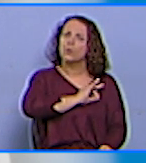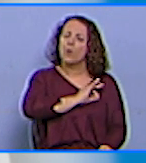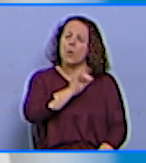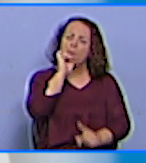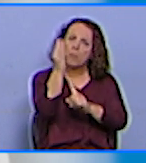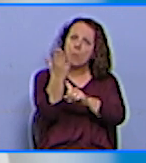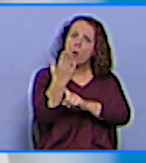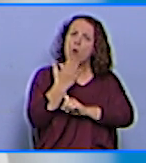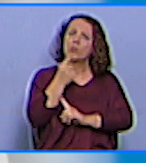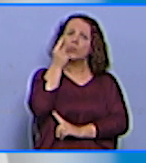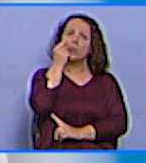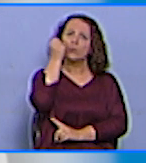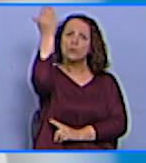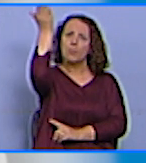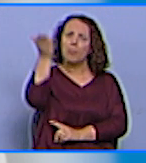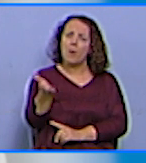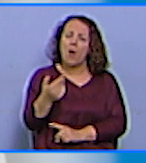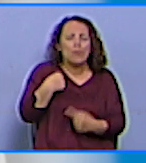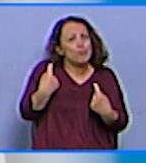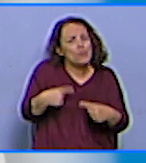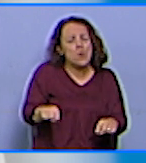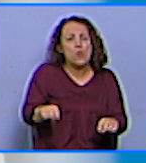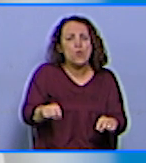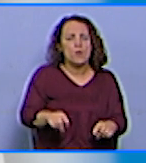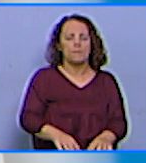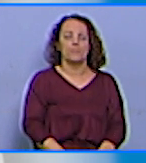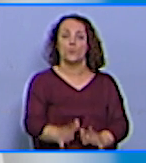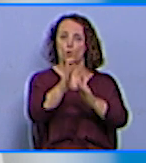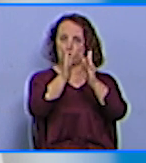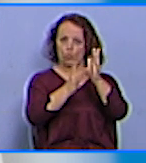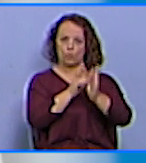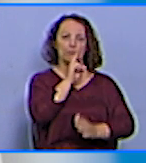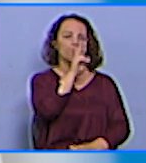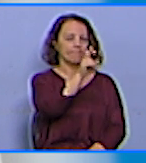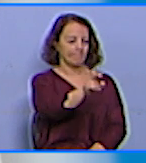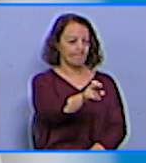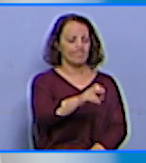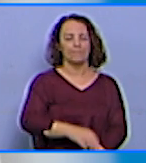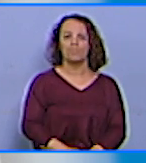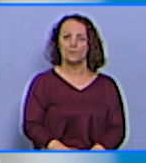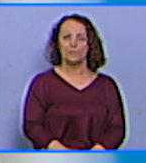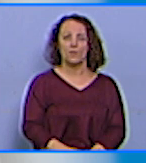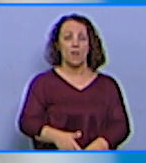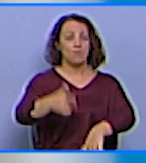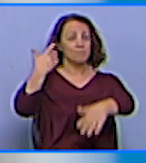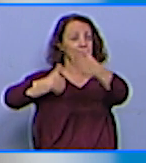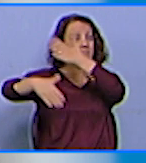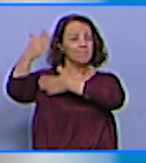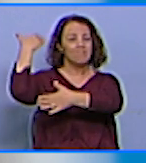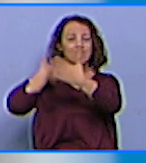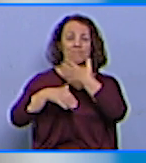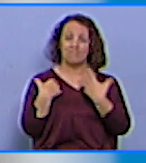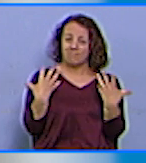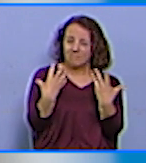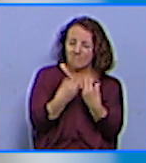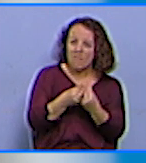o Pai, e isto nos basta. Respondeu-lhe Jesus: Há tanto tempo que estou convosco